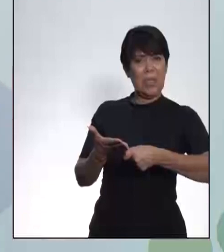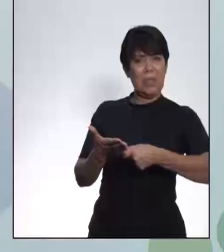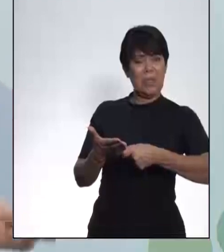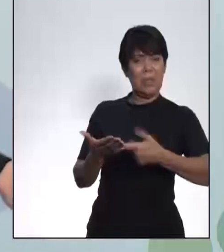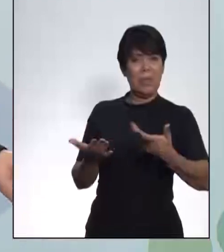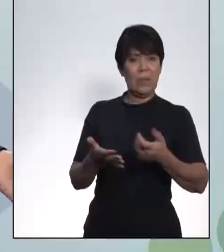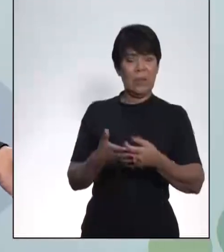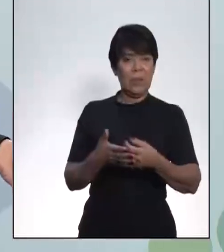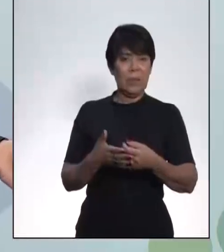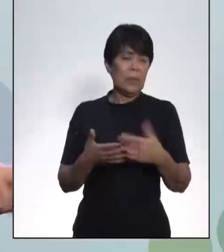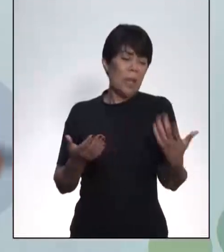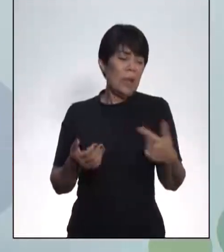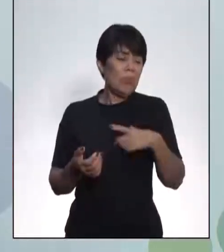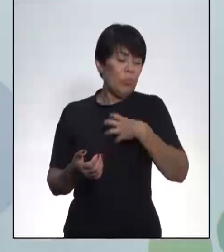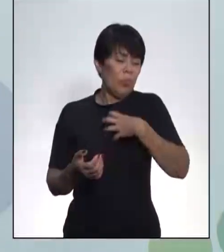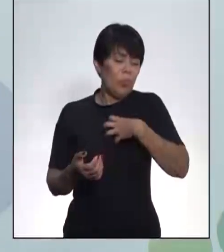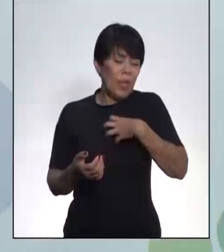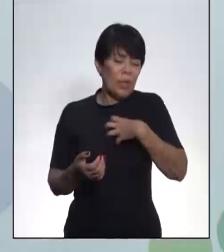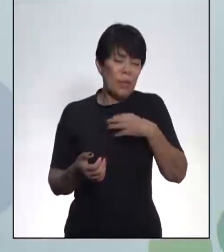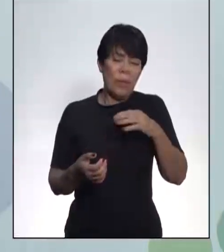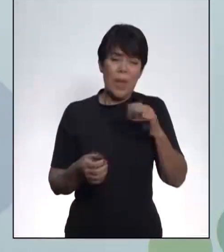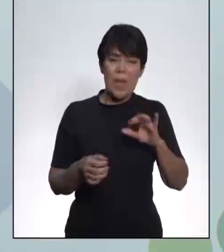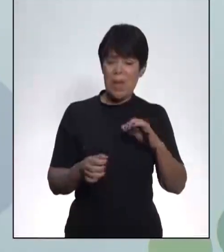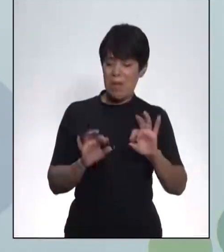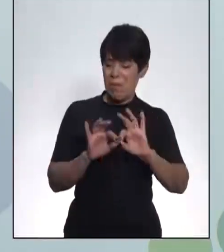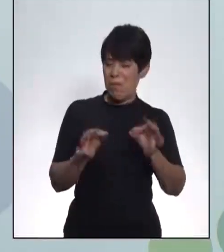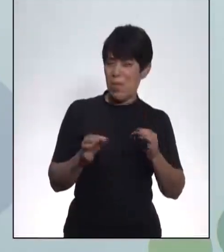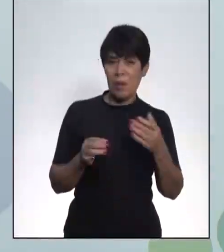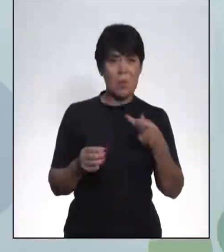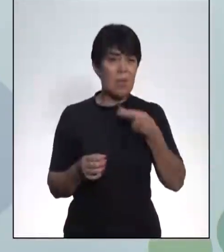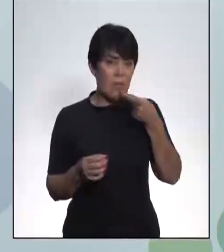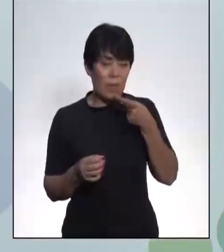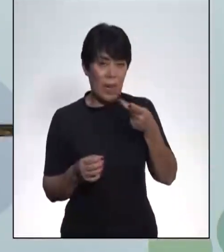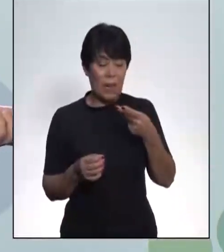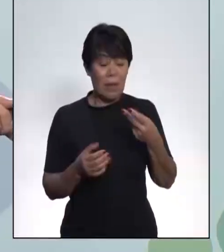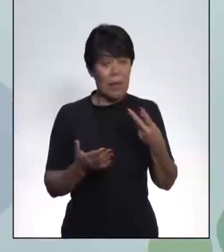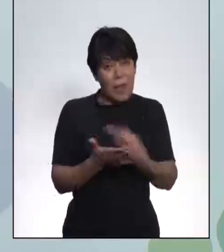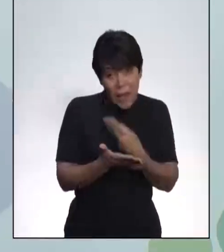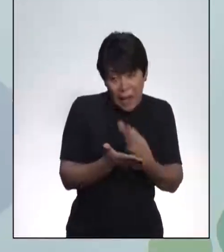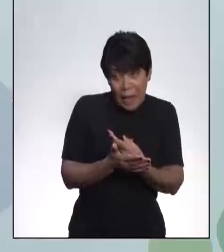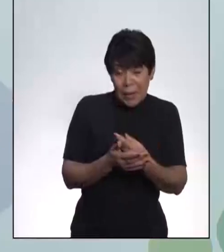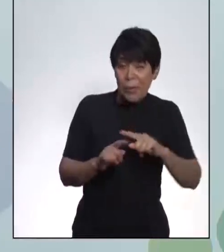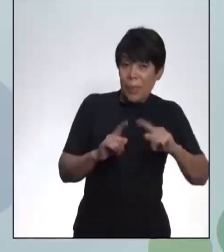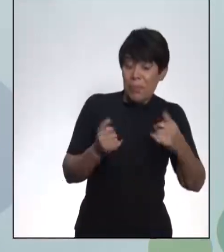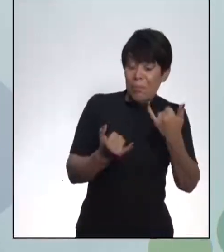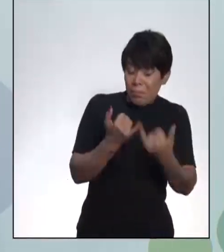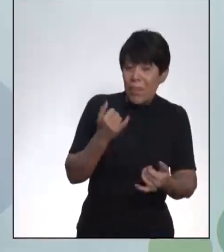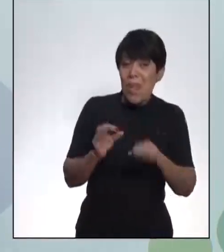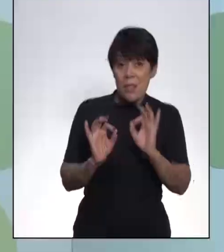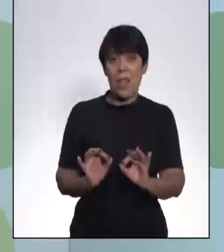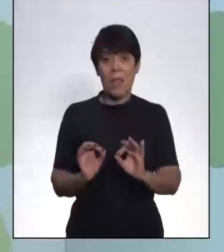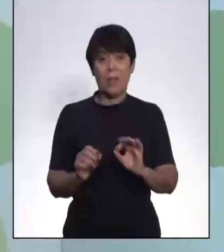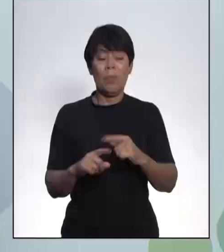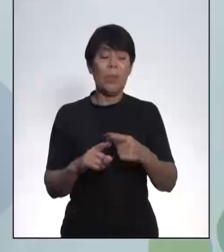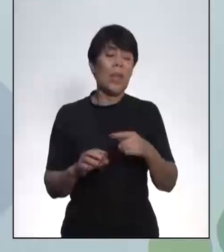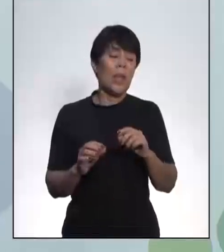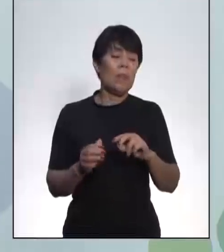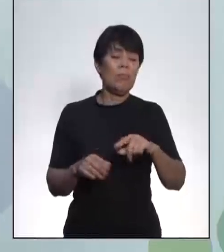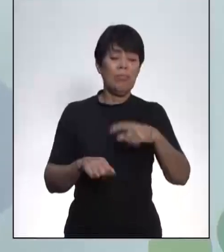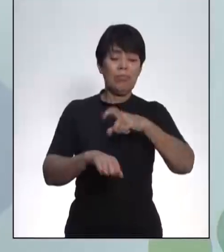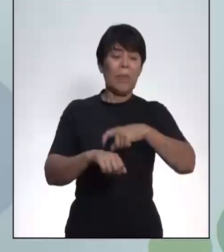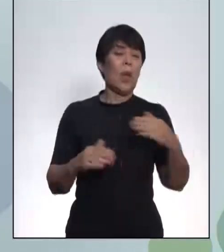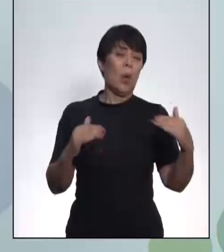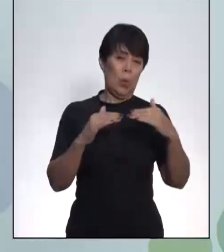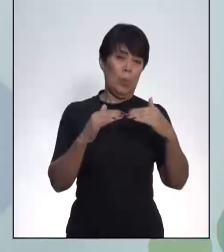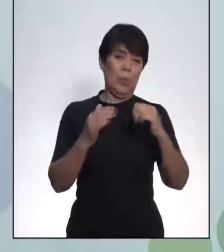favor. Me liga, me liga. Então o brasileiro mesmo, ele usa assim, porque está errado, mas está certo, porque é o nosso jeito de ser. José de Alencar tem um texto que eu